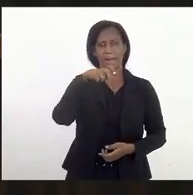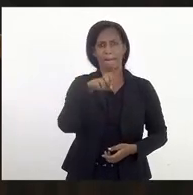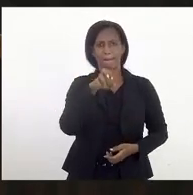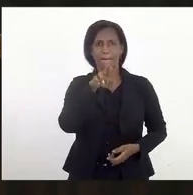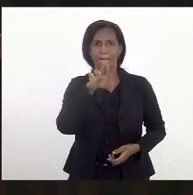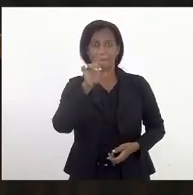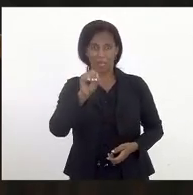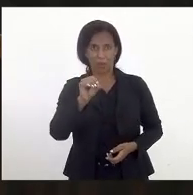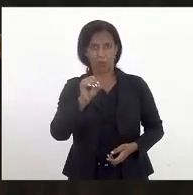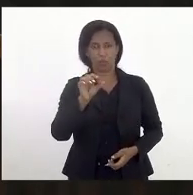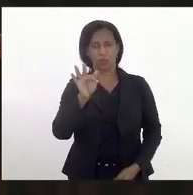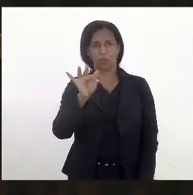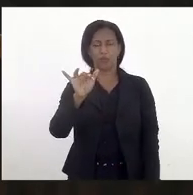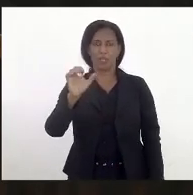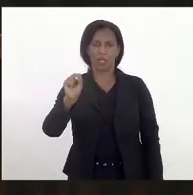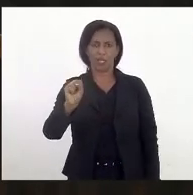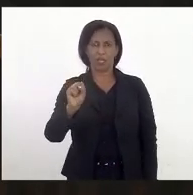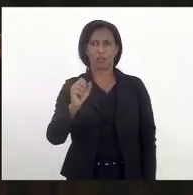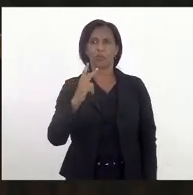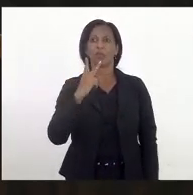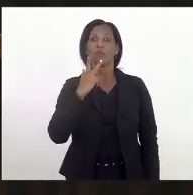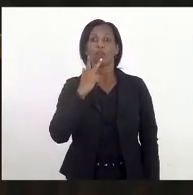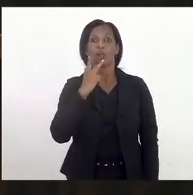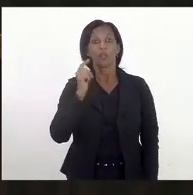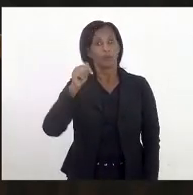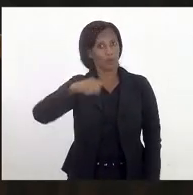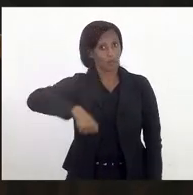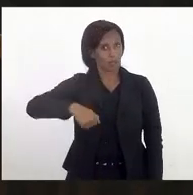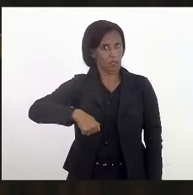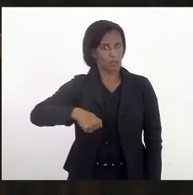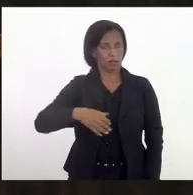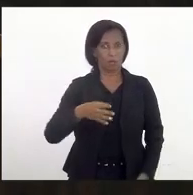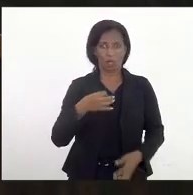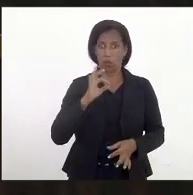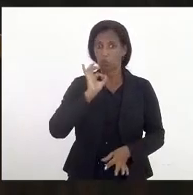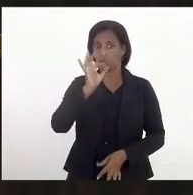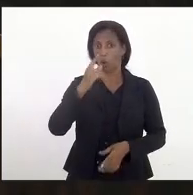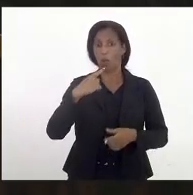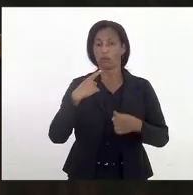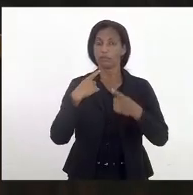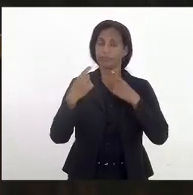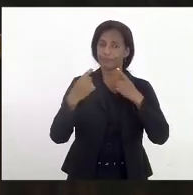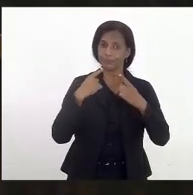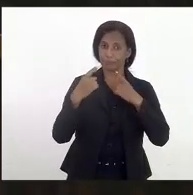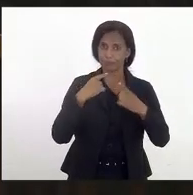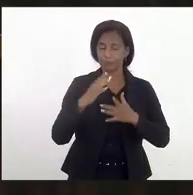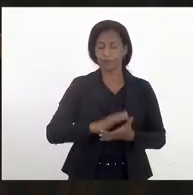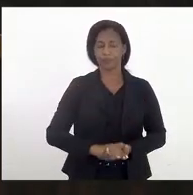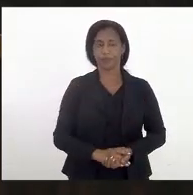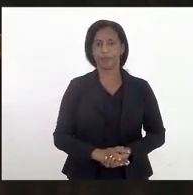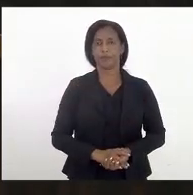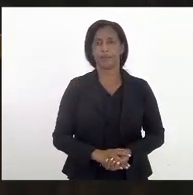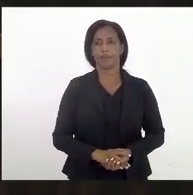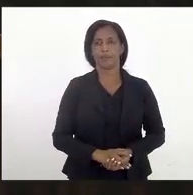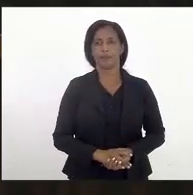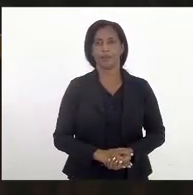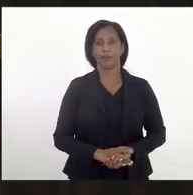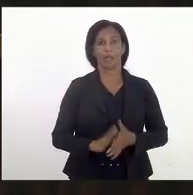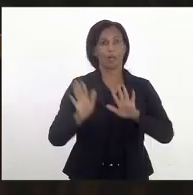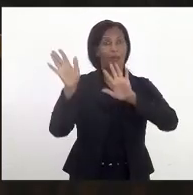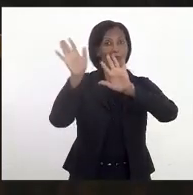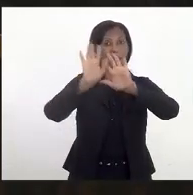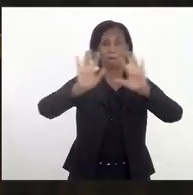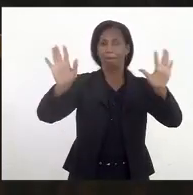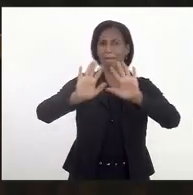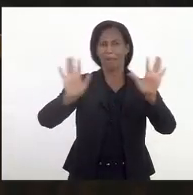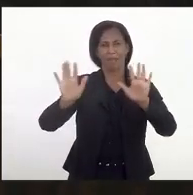na terça-feira estou aqui fazendo um registro como diz o Outro registro a nível de queixa Mas eu quero